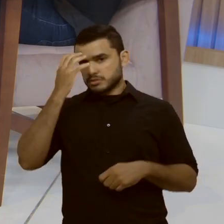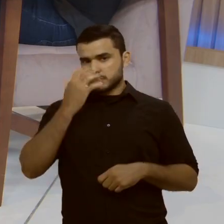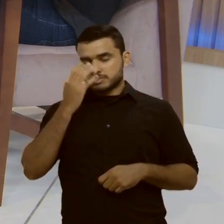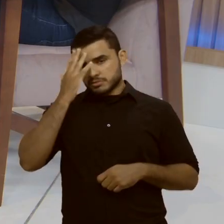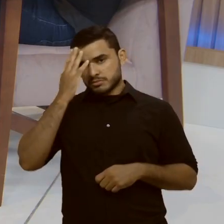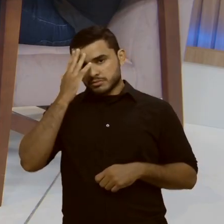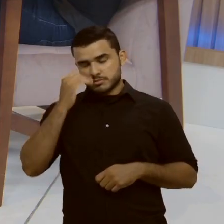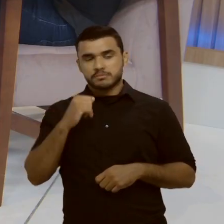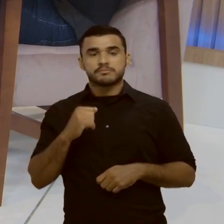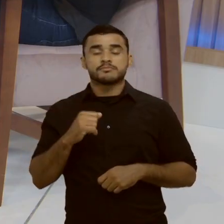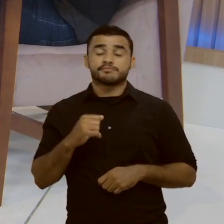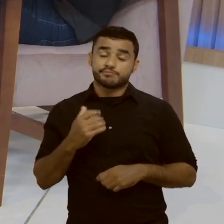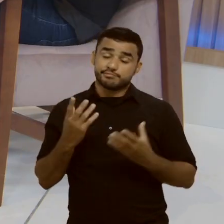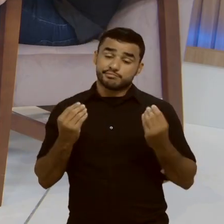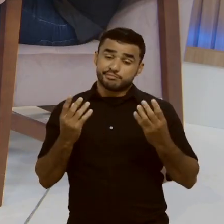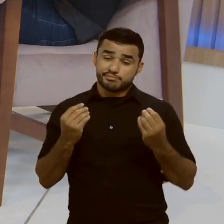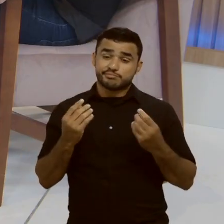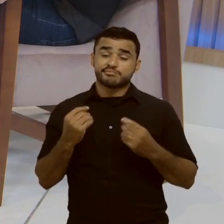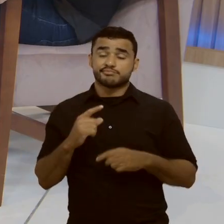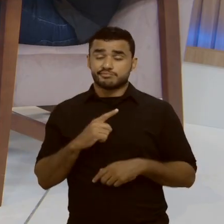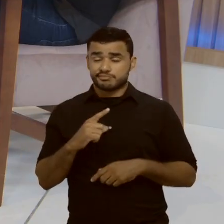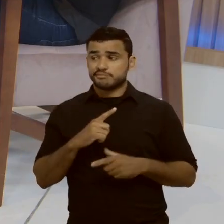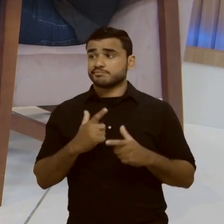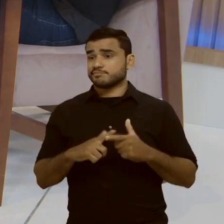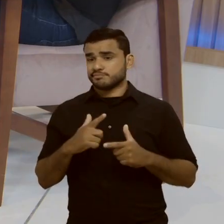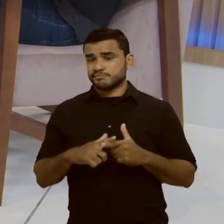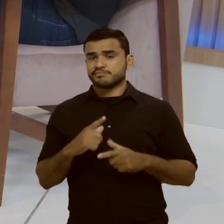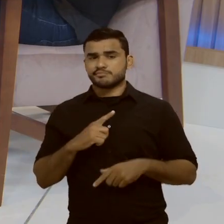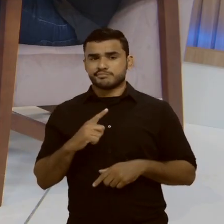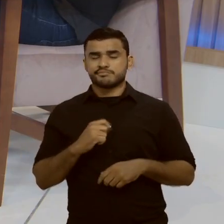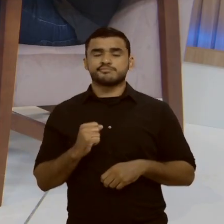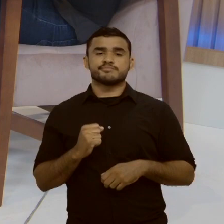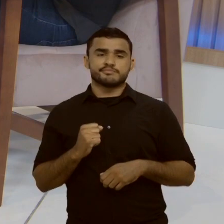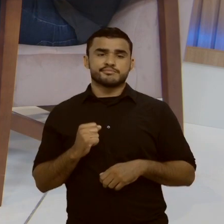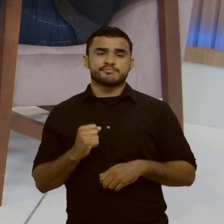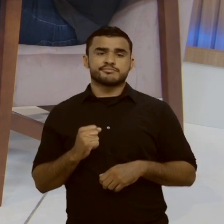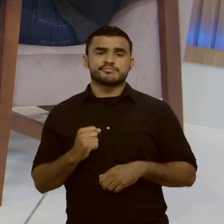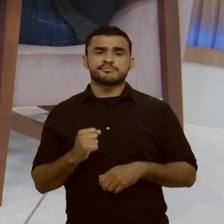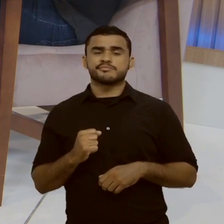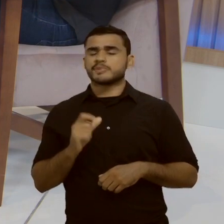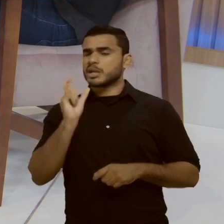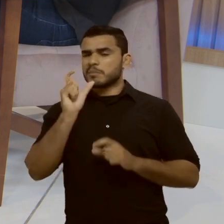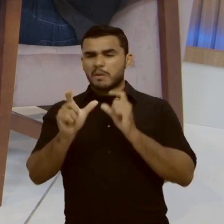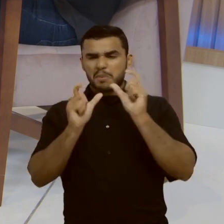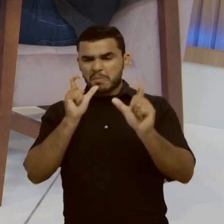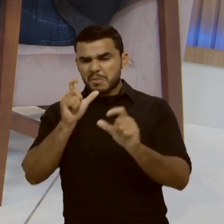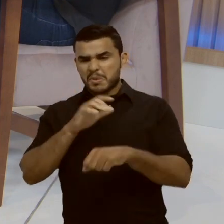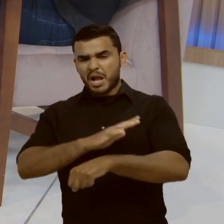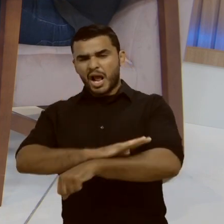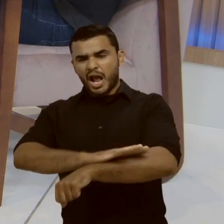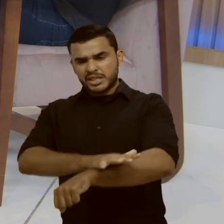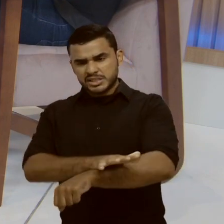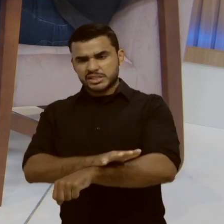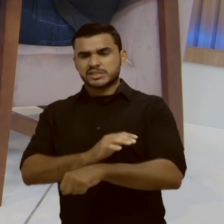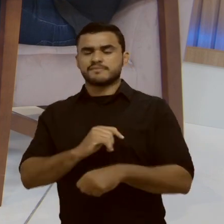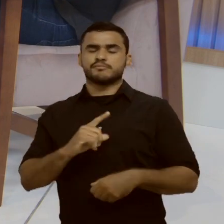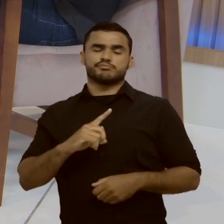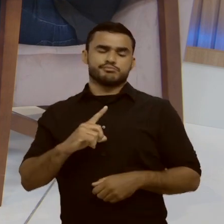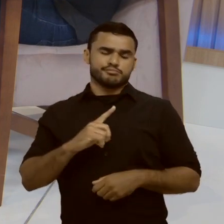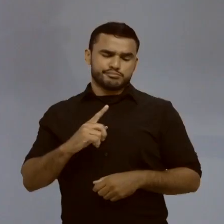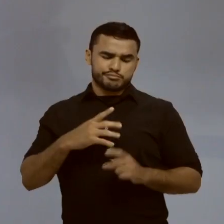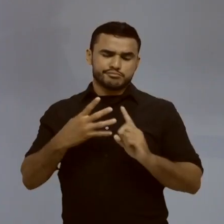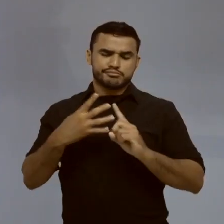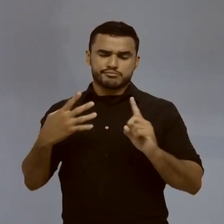muitas situações semelhantes a essa, com também falas racistas, né? E que,